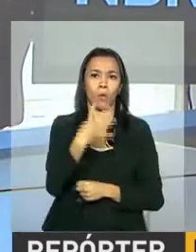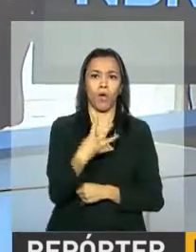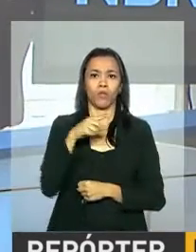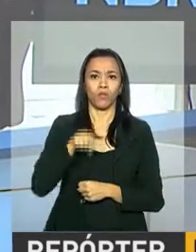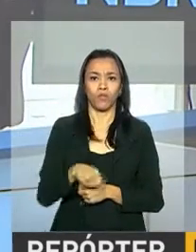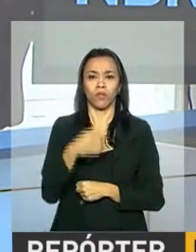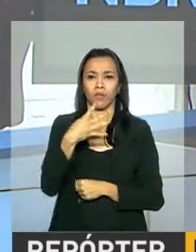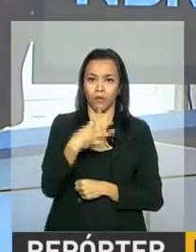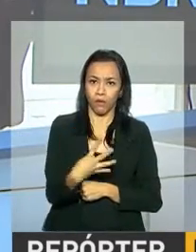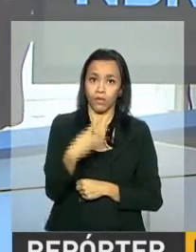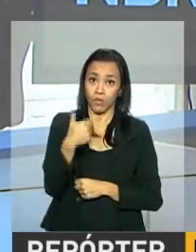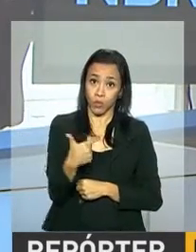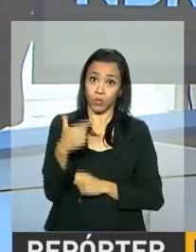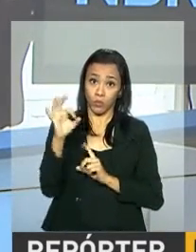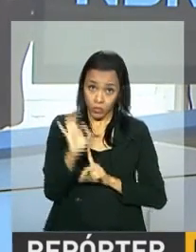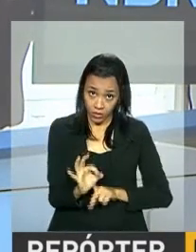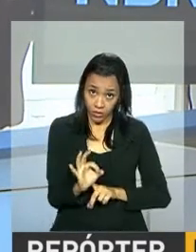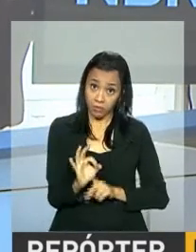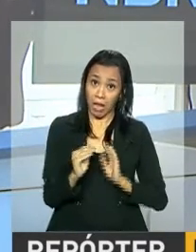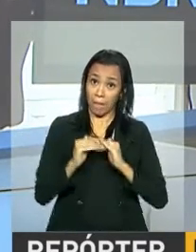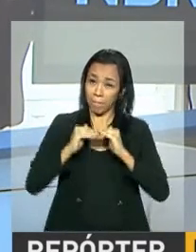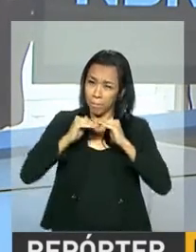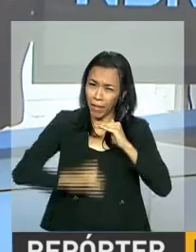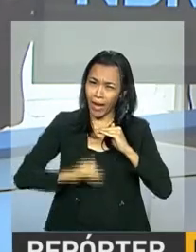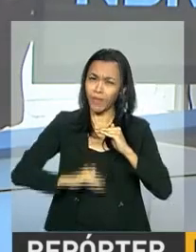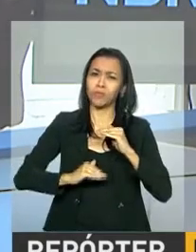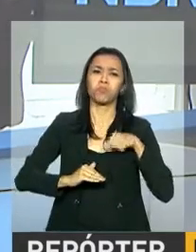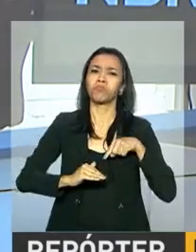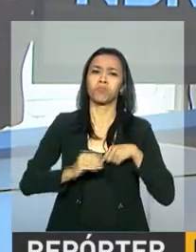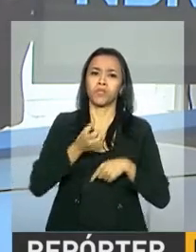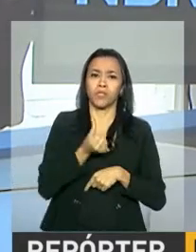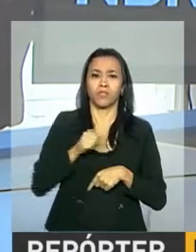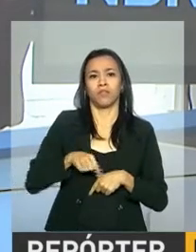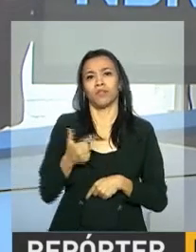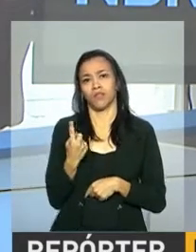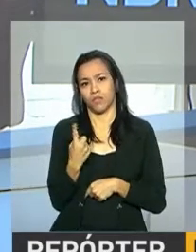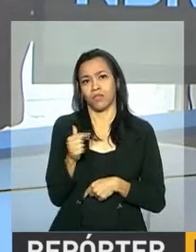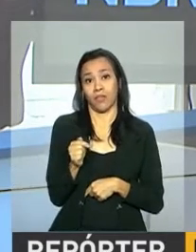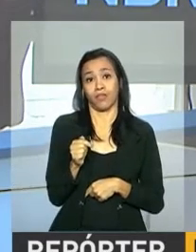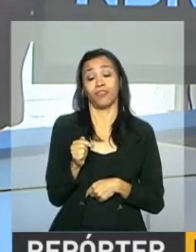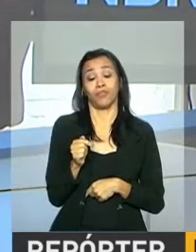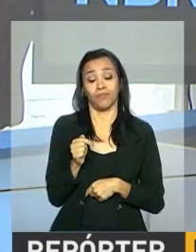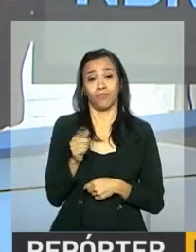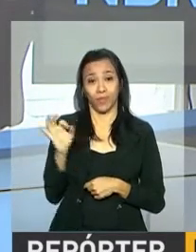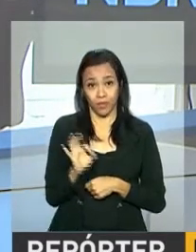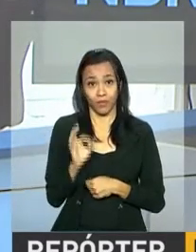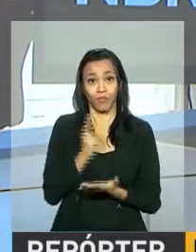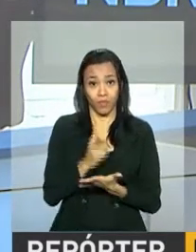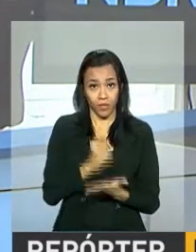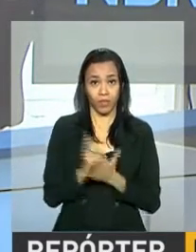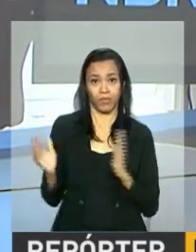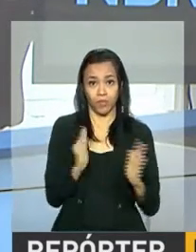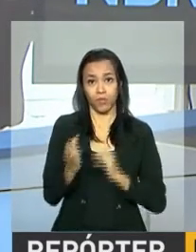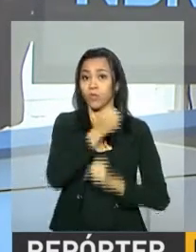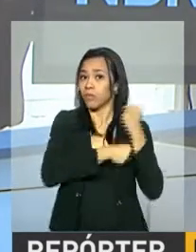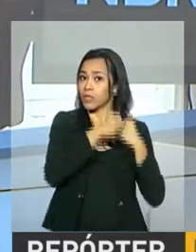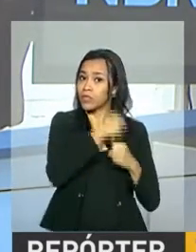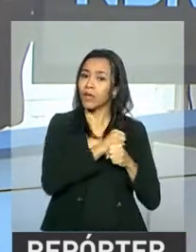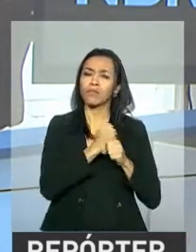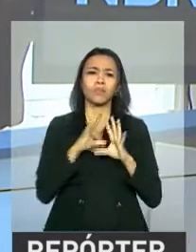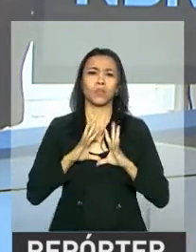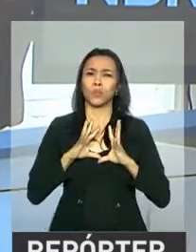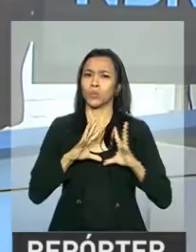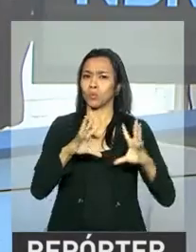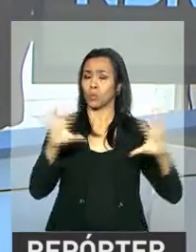4,42 por cento bem abaixo dos 6,10 e 7% do mesmo período do ano passado todos os